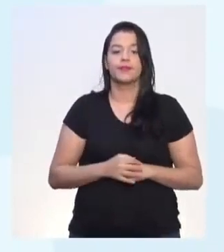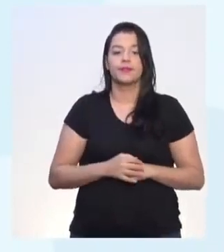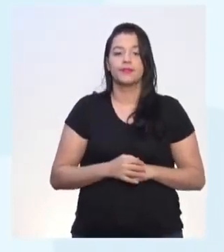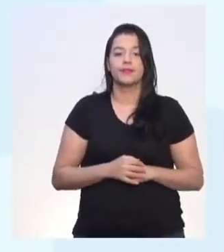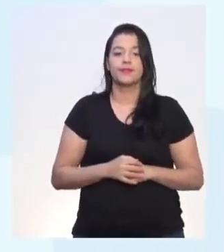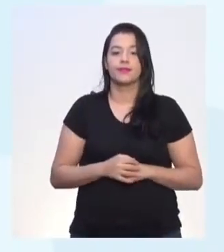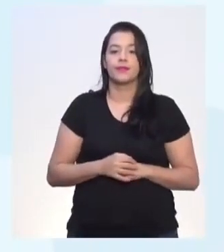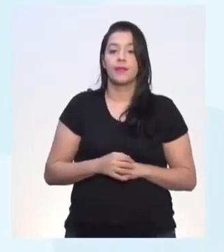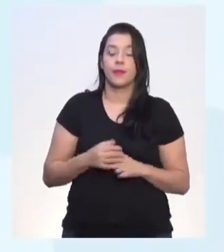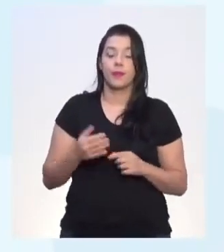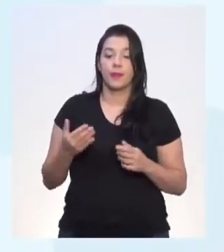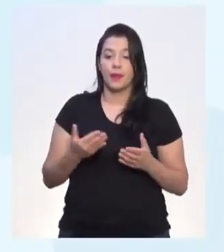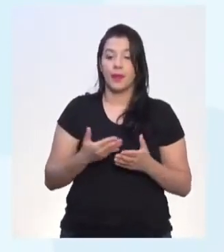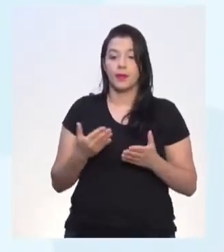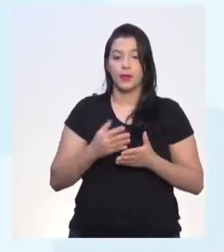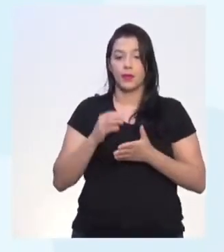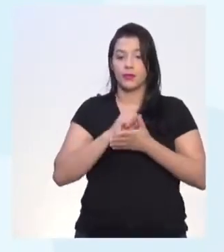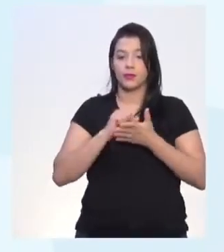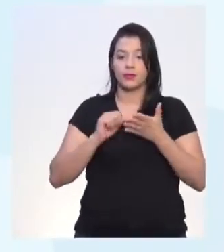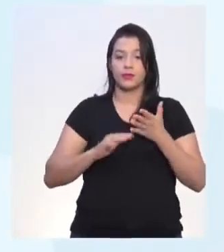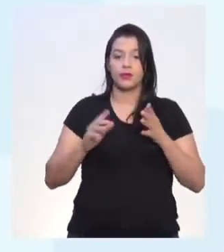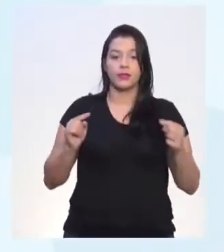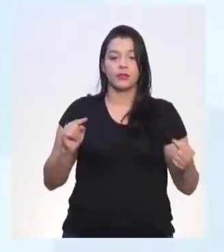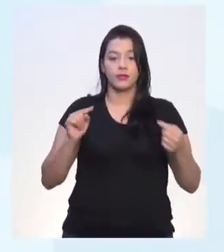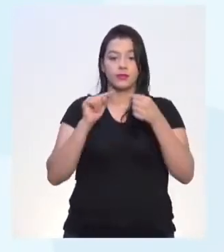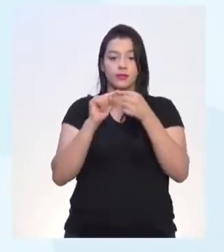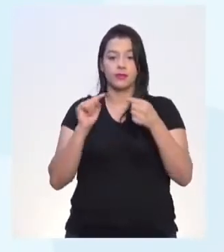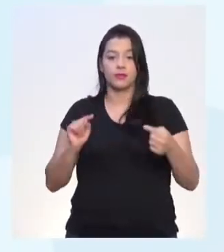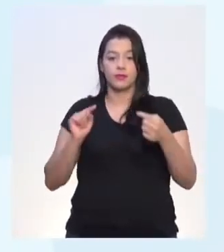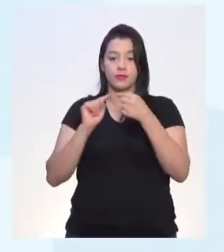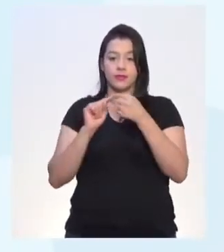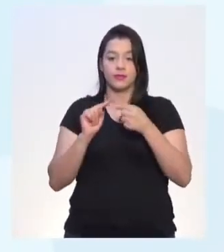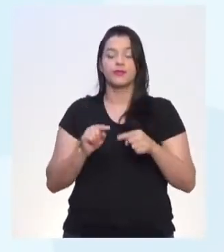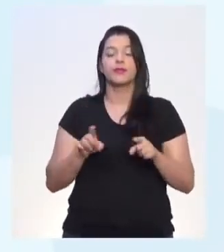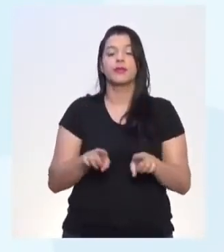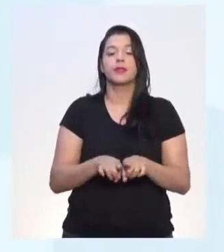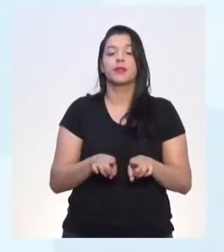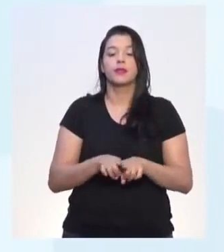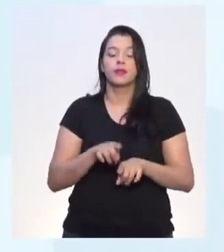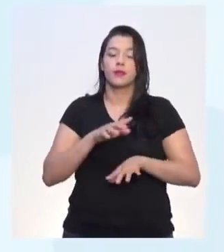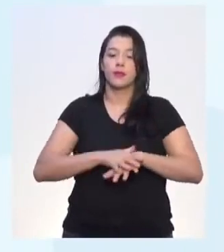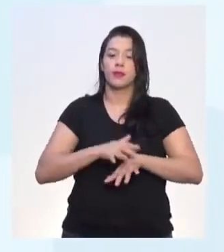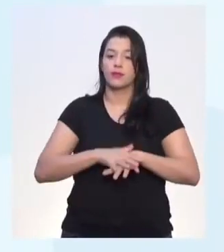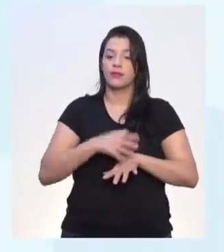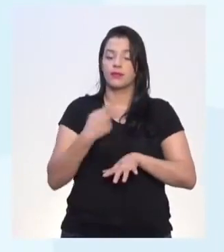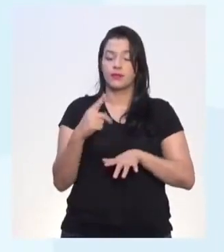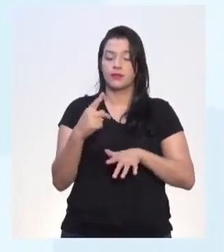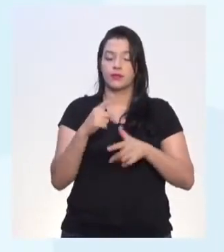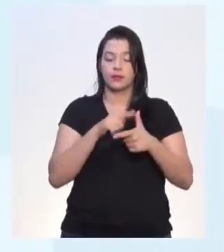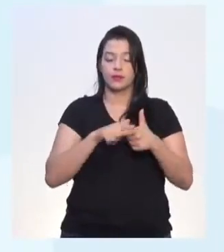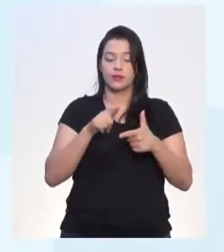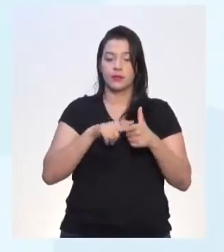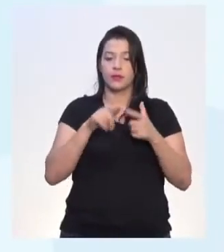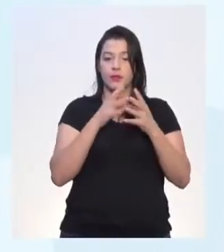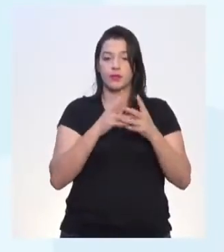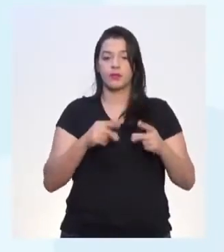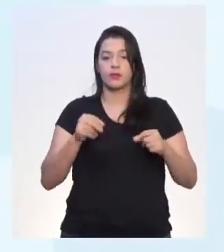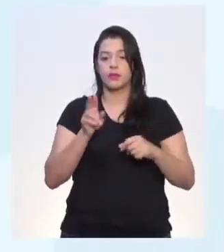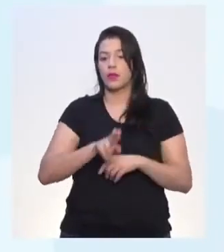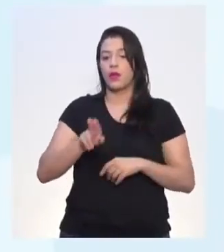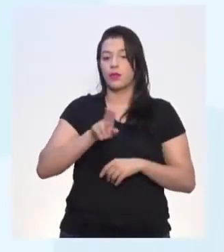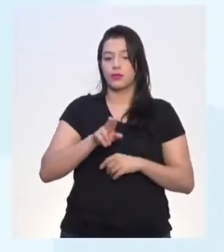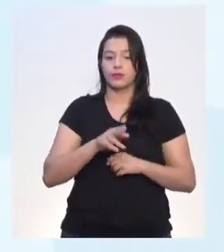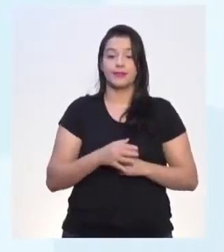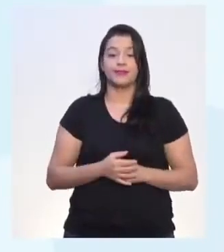Vamos fazer um exercício, então, de aplicação. O mais legal da matemática é a gente conseguir resolver problema usando isso daí, tá? Legal. O pessoal